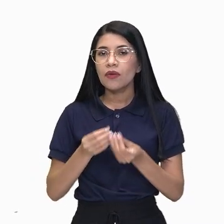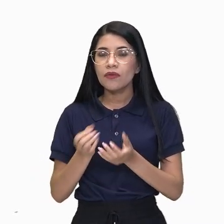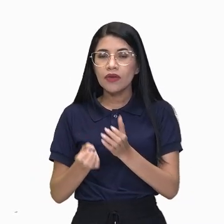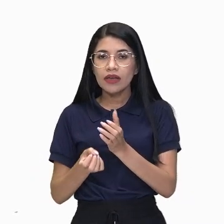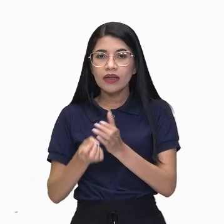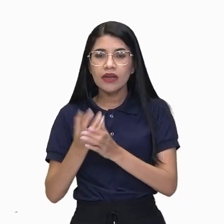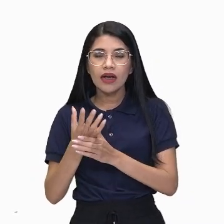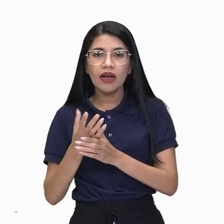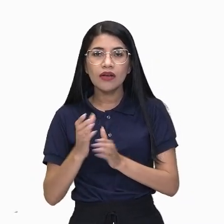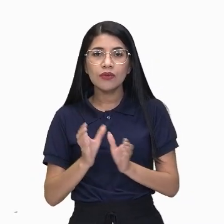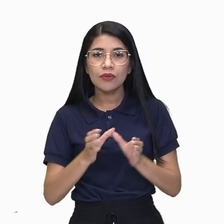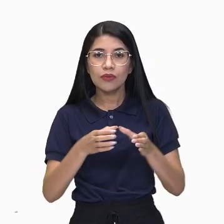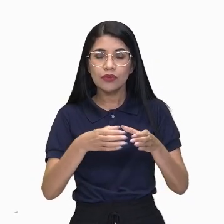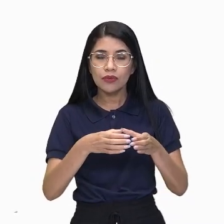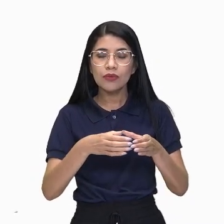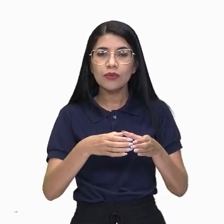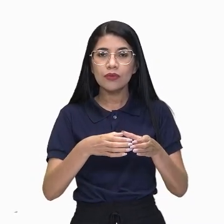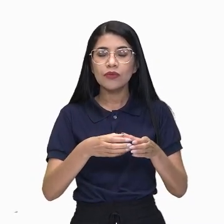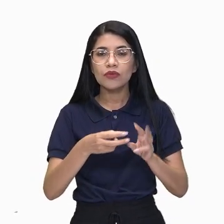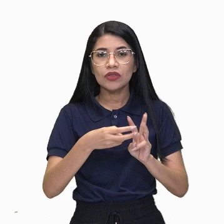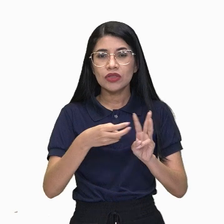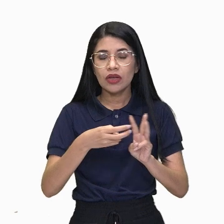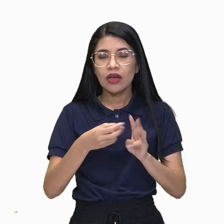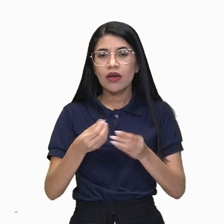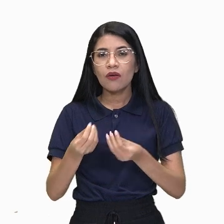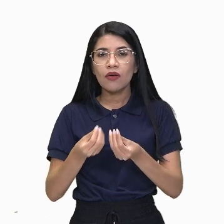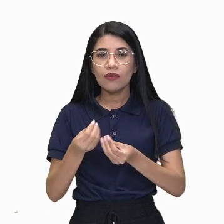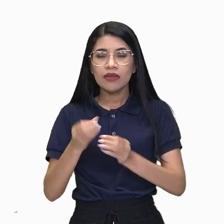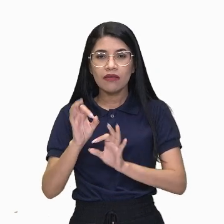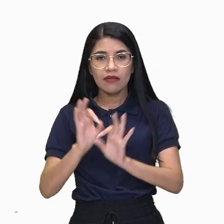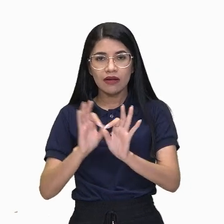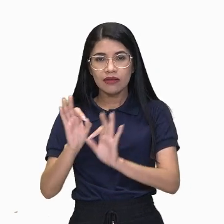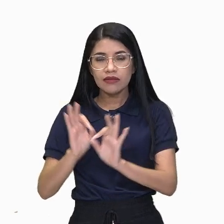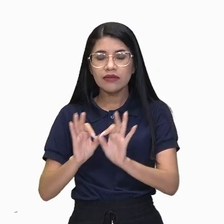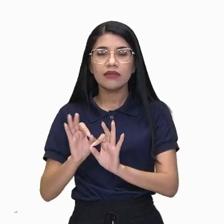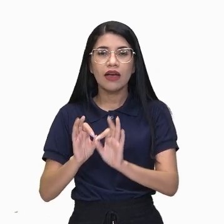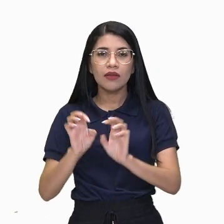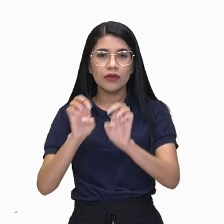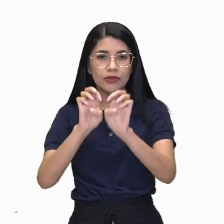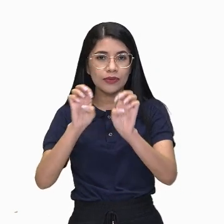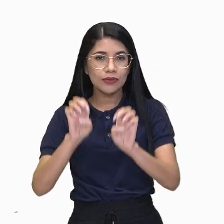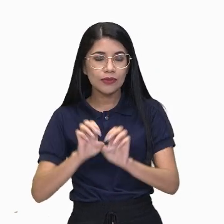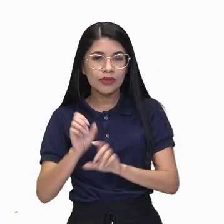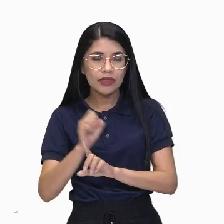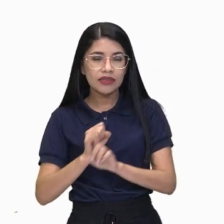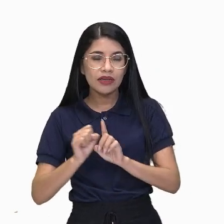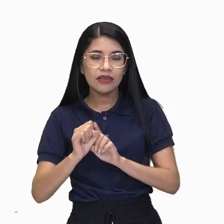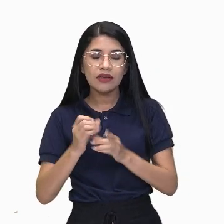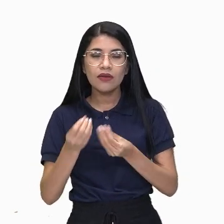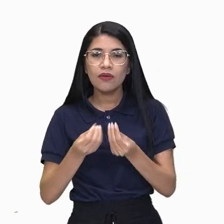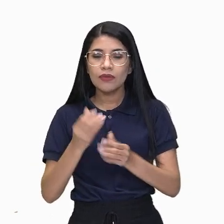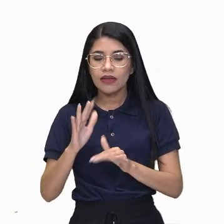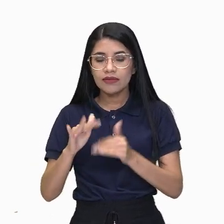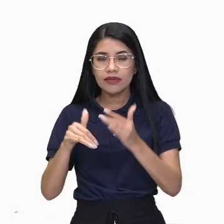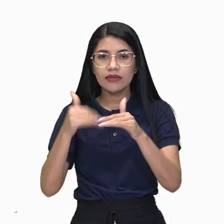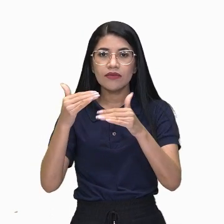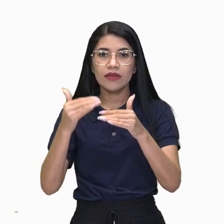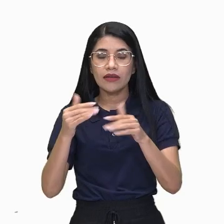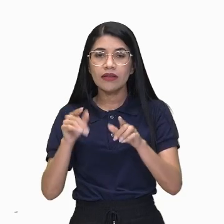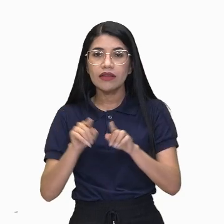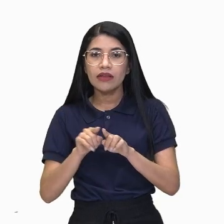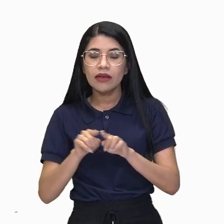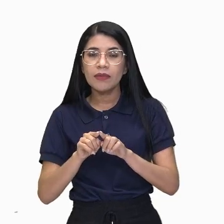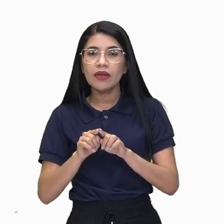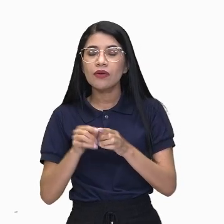né? Qual a estrutura social, a organização social do grupo, a evolução, né? E o funcionamento do